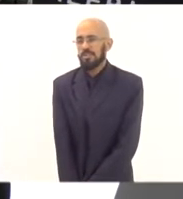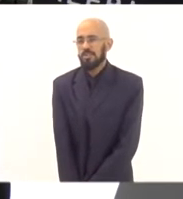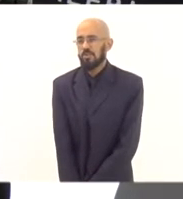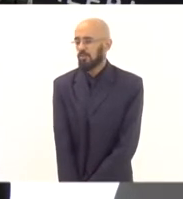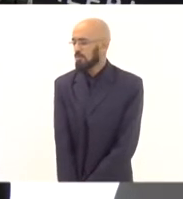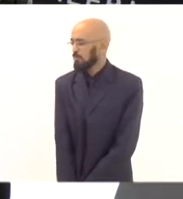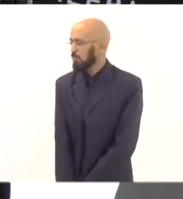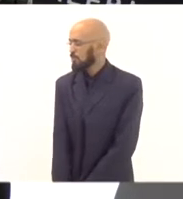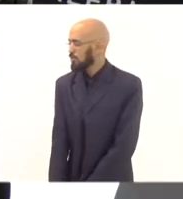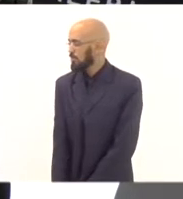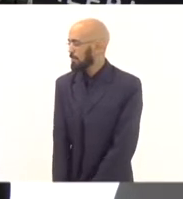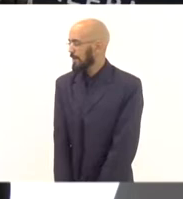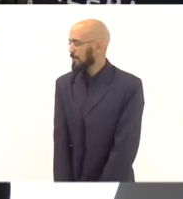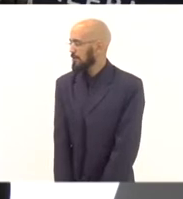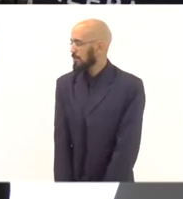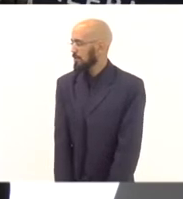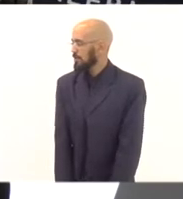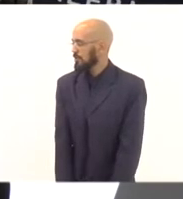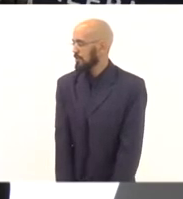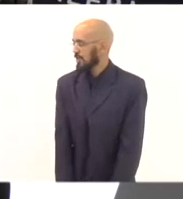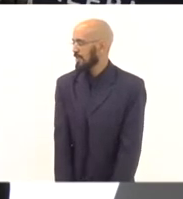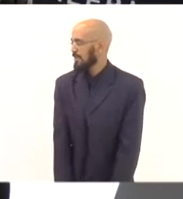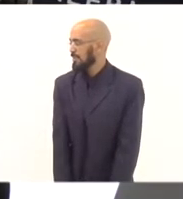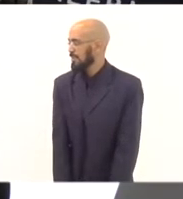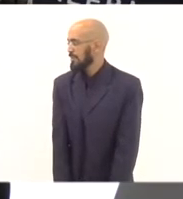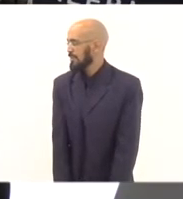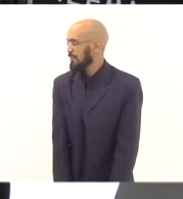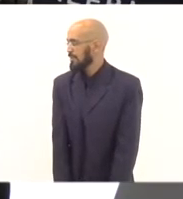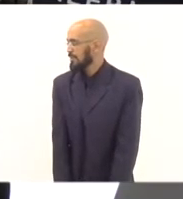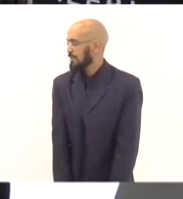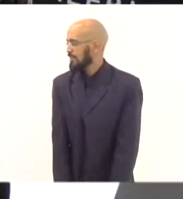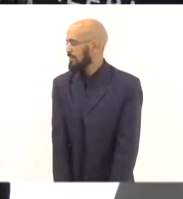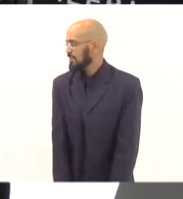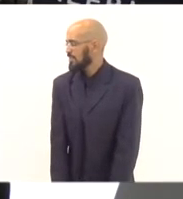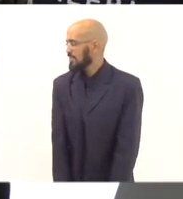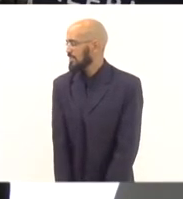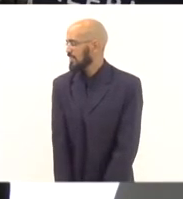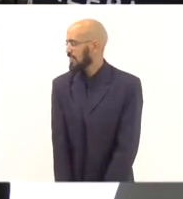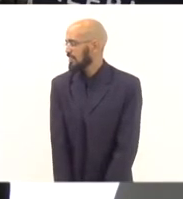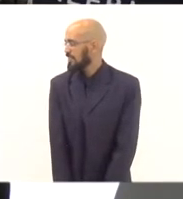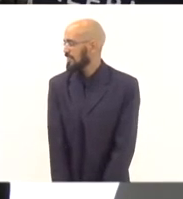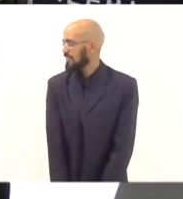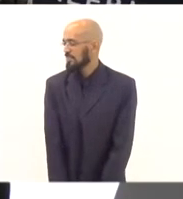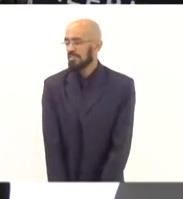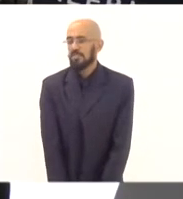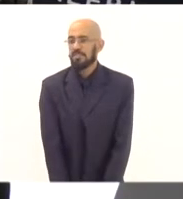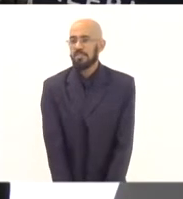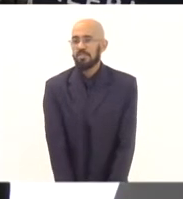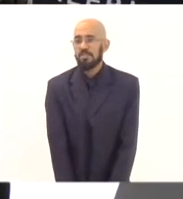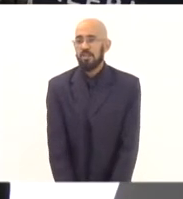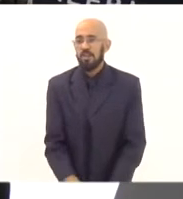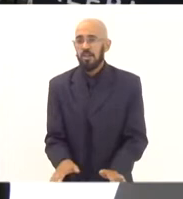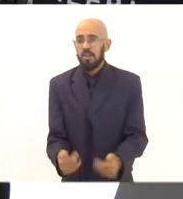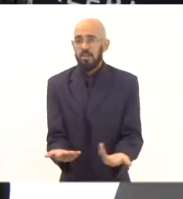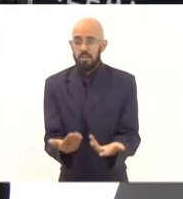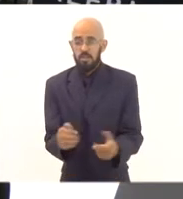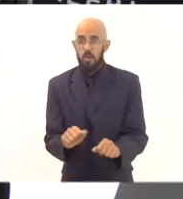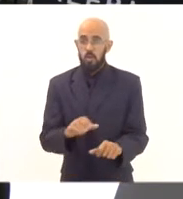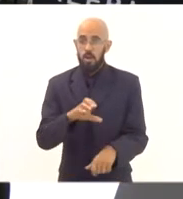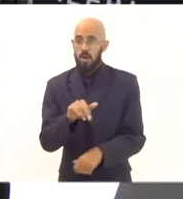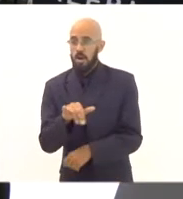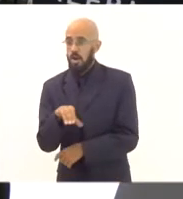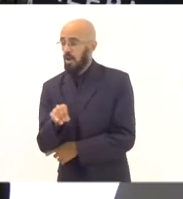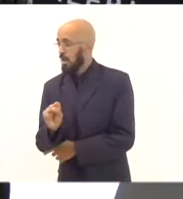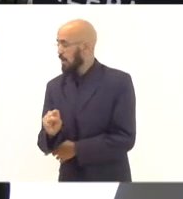tá depois a gente volta para a gente ir na depois desse entendimento a gente volta para as perguntas então Carlos Alberto